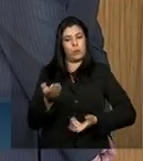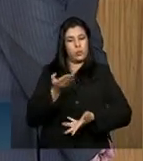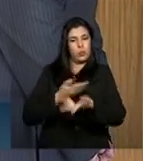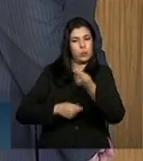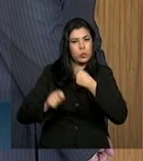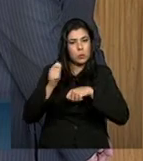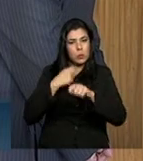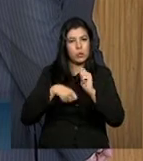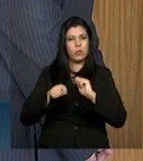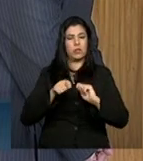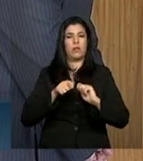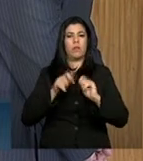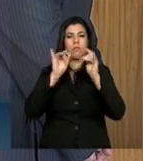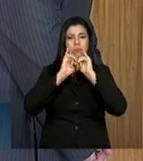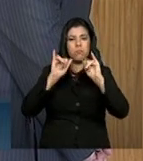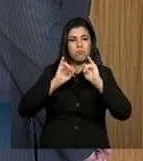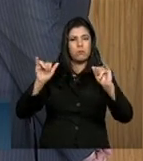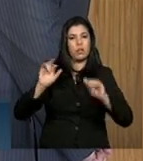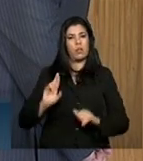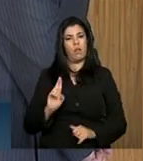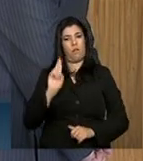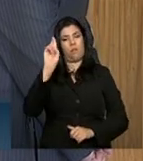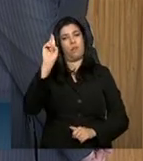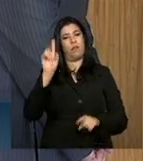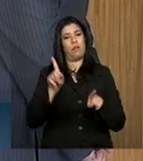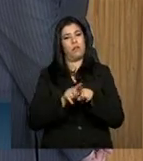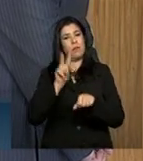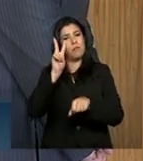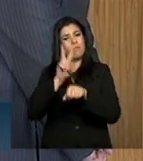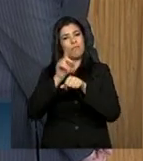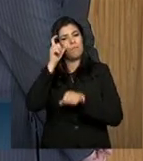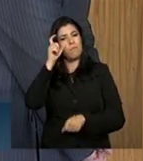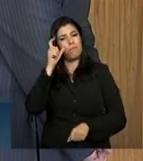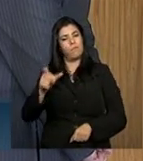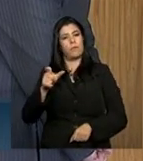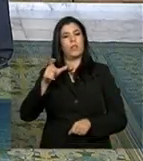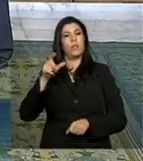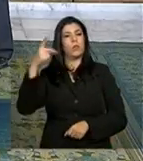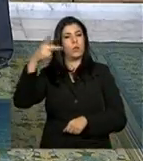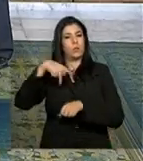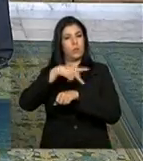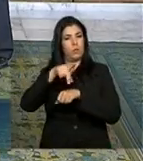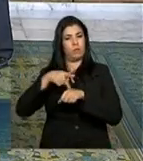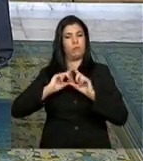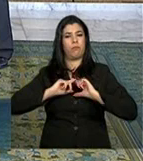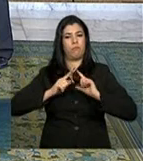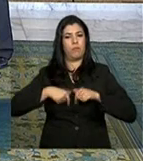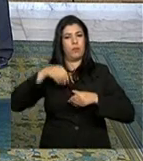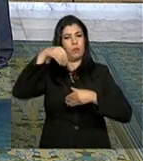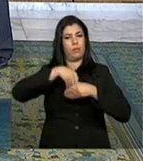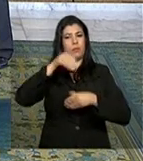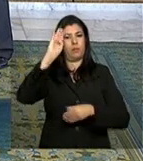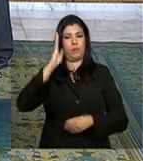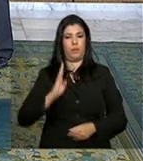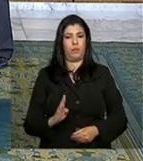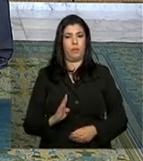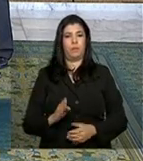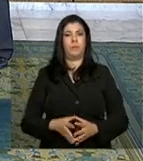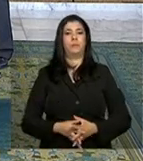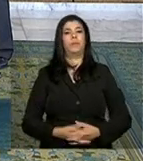negociar, informar, representar e defender os interesses de seus países no Brasil.